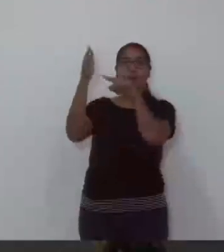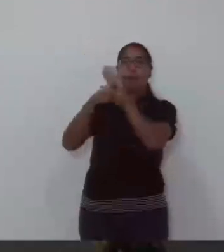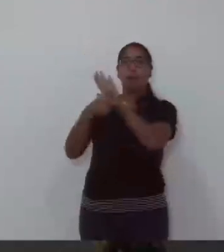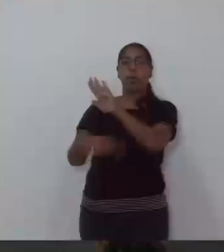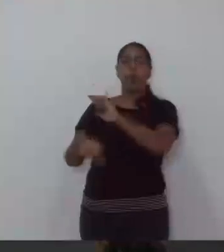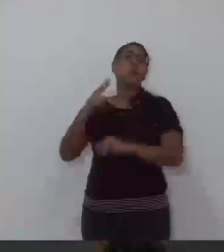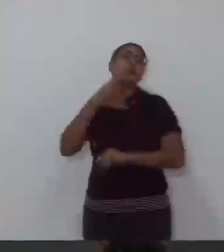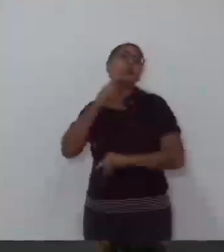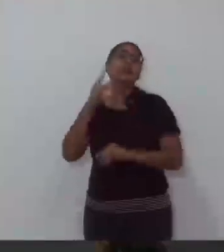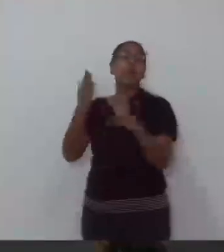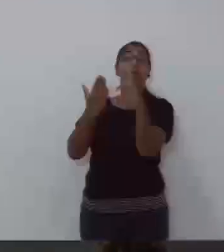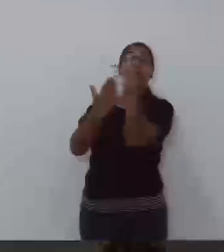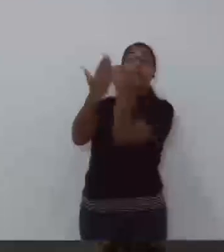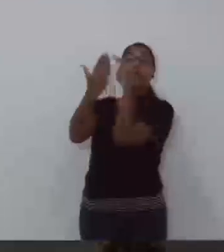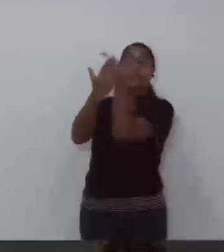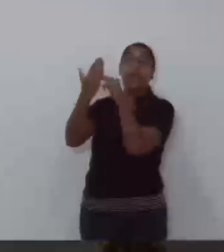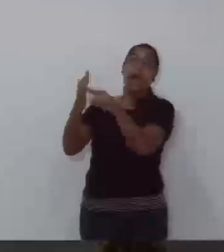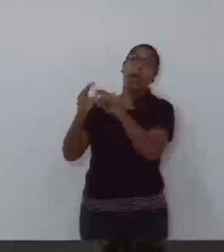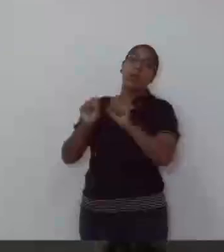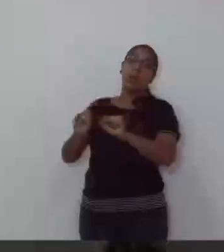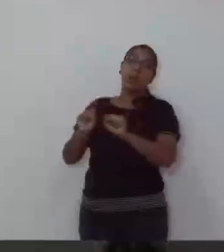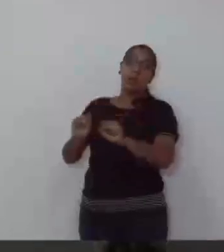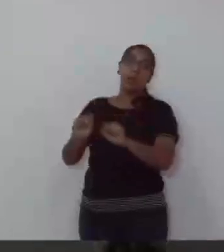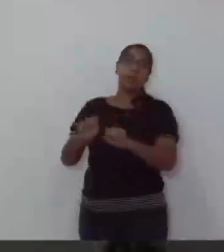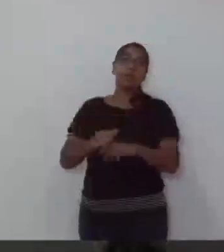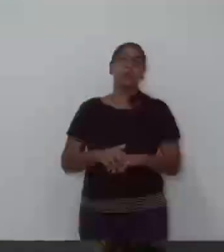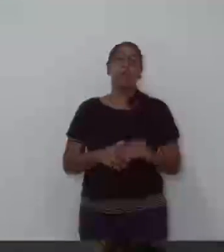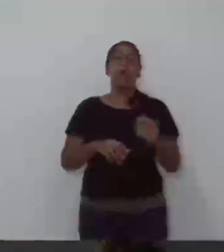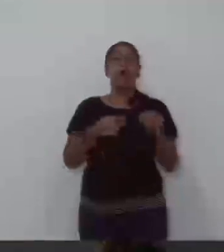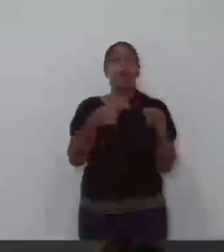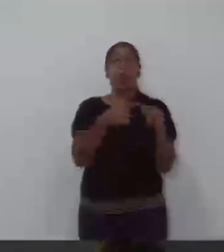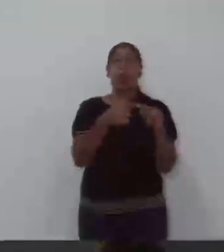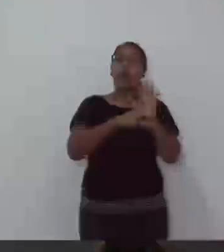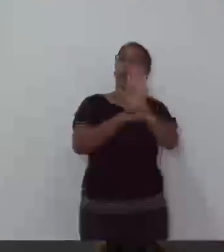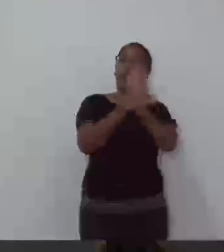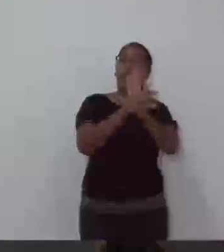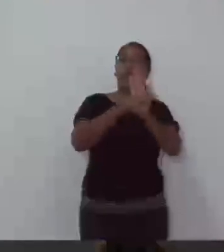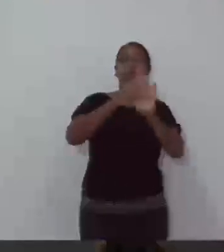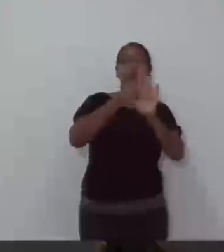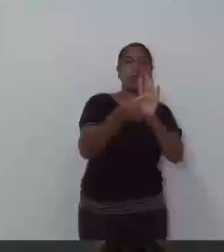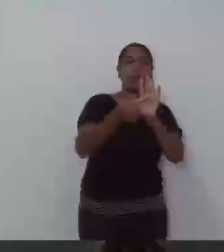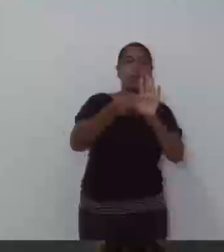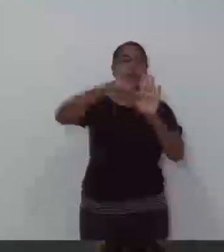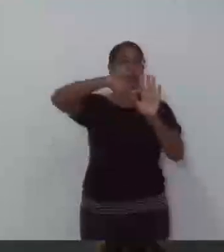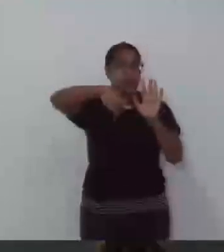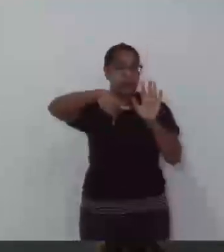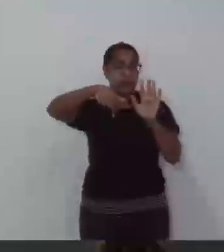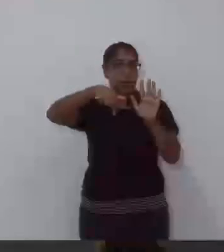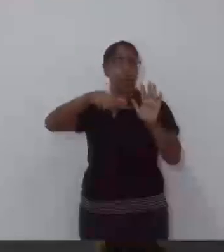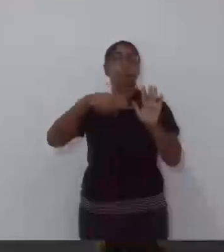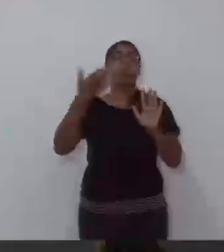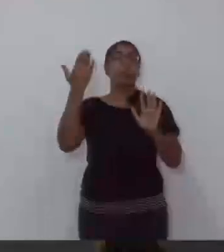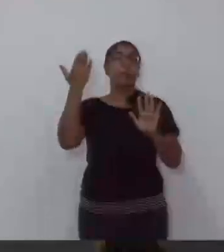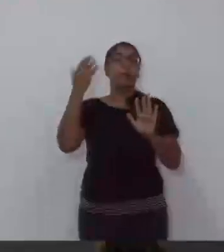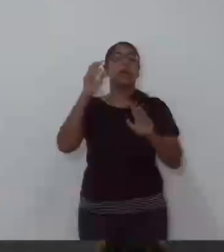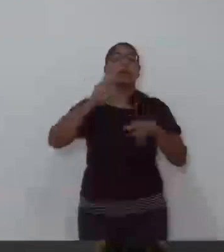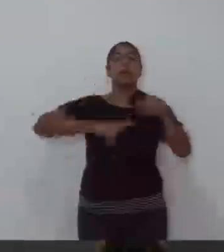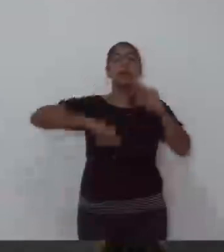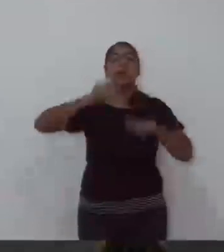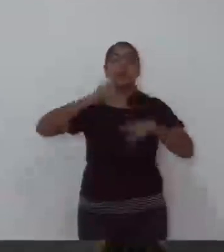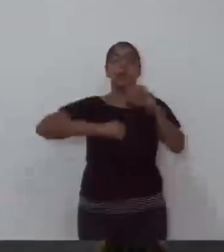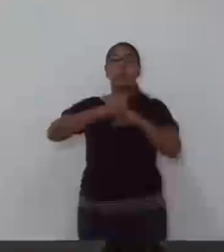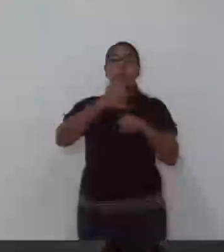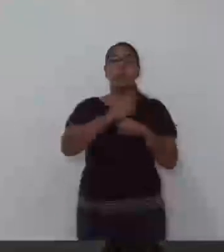e a bandeira do município, instituídos pela Lei 97, de 6 de junho de 1951, e pela